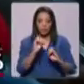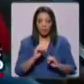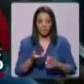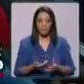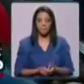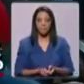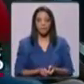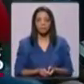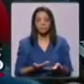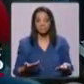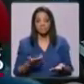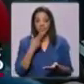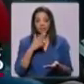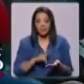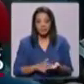francamente,